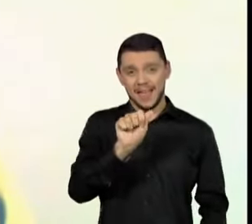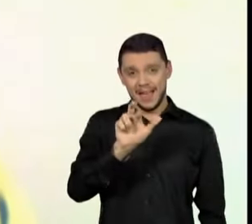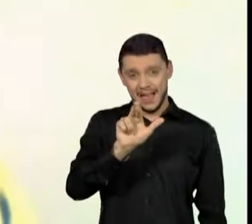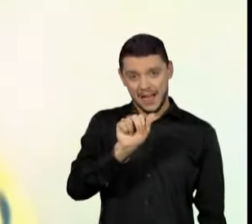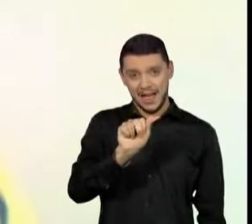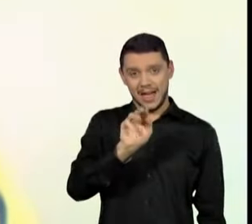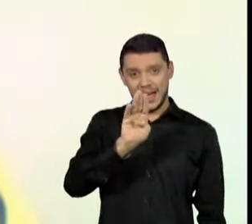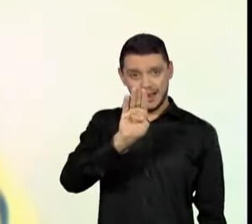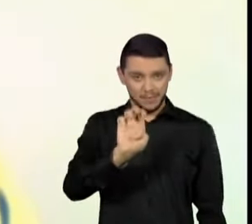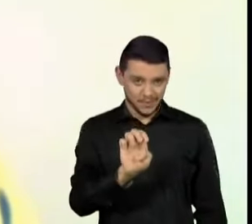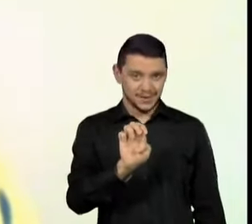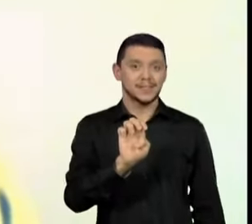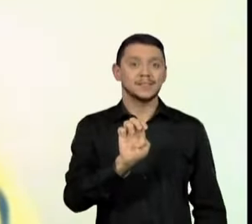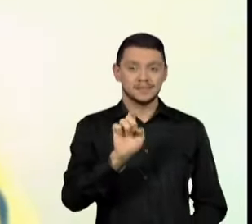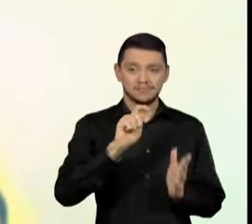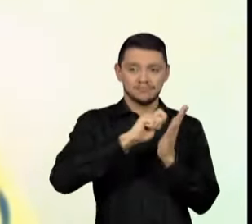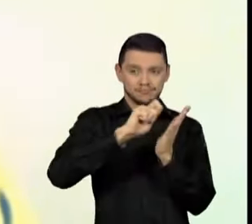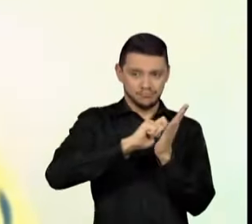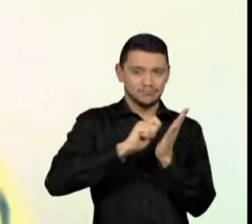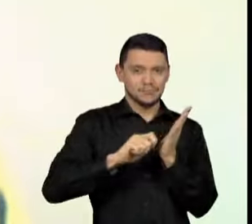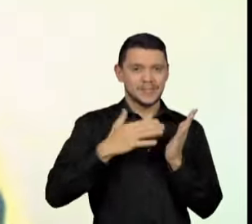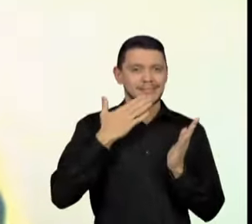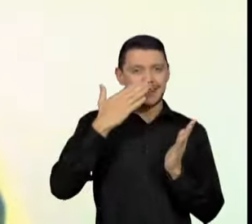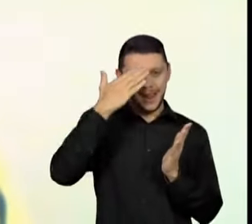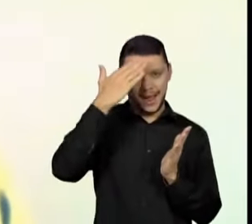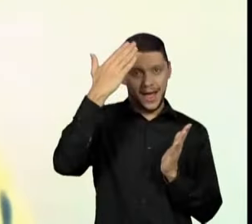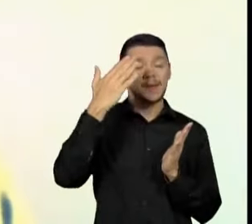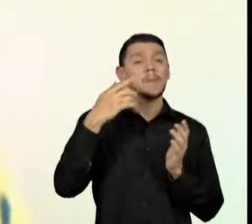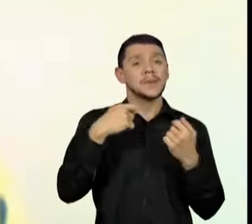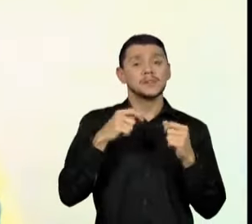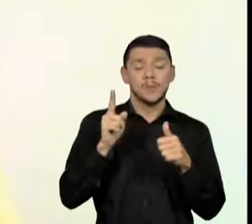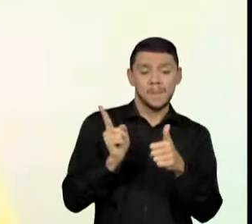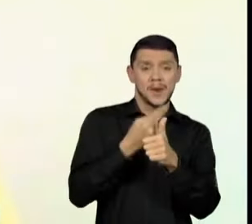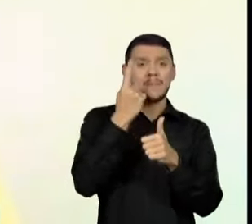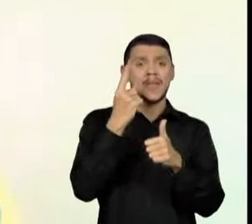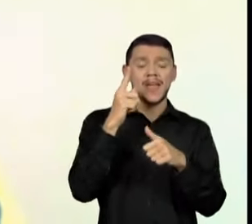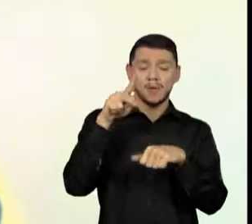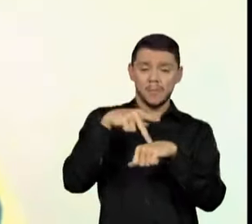do Brasil para depois